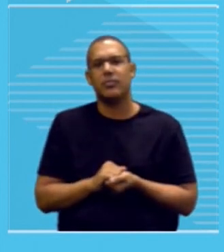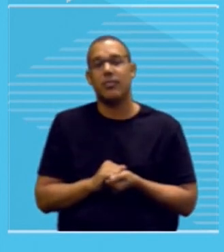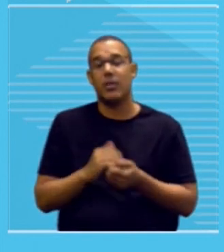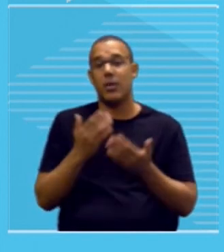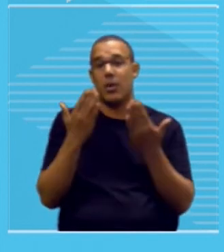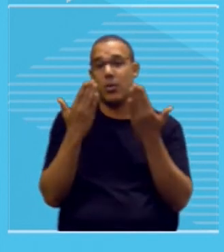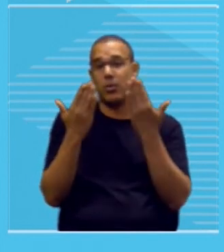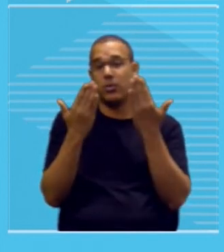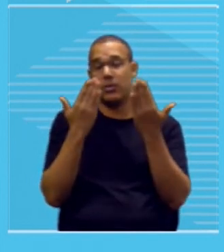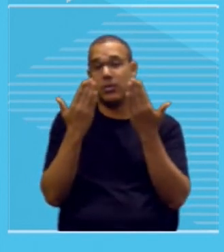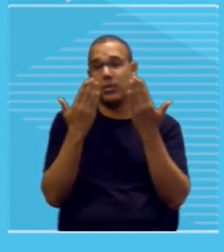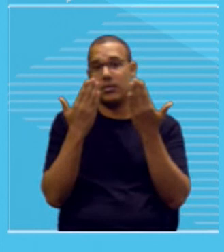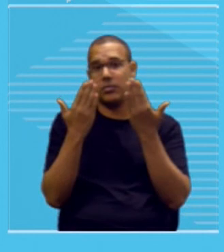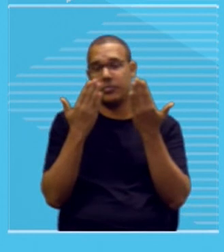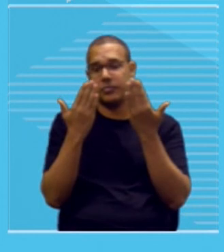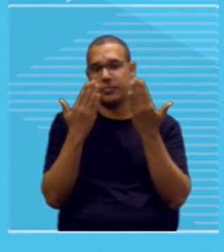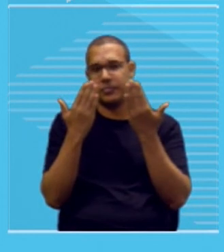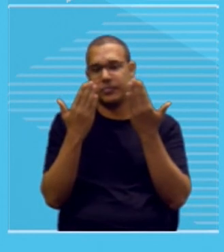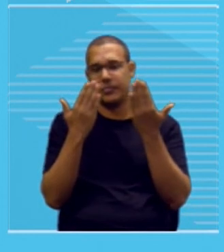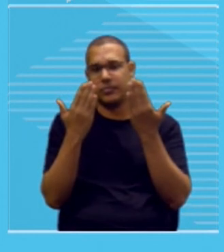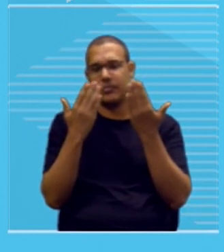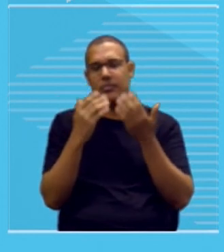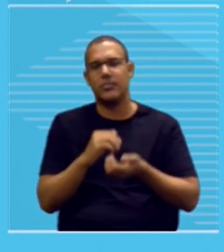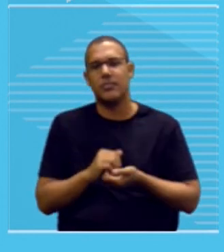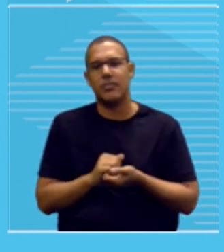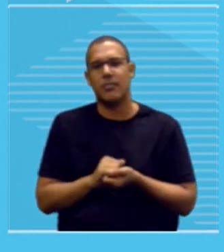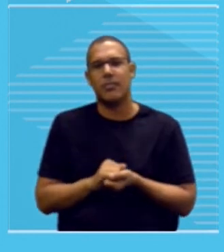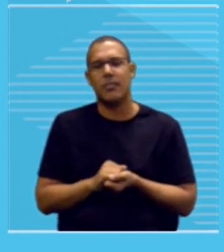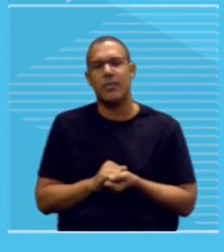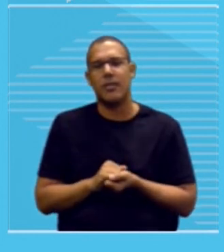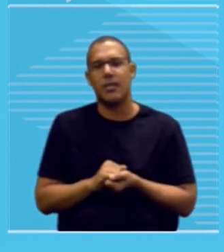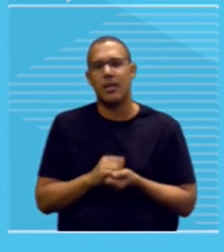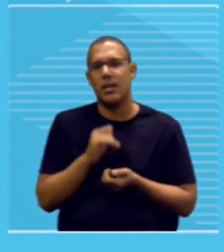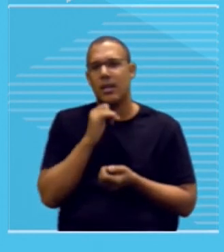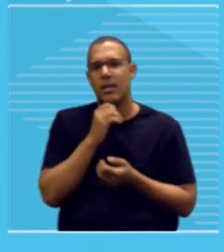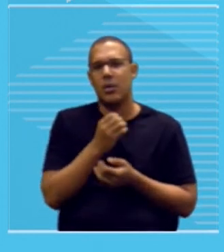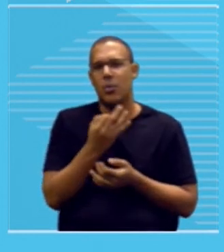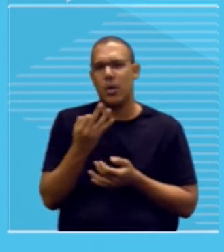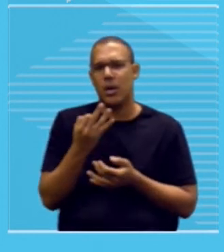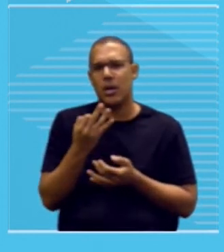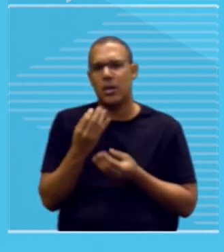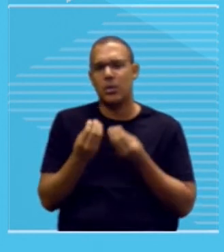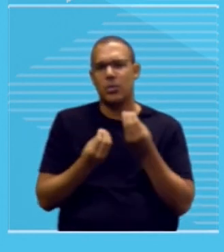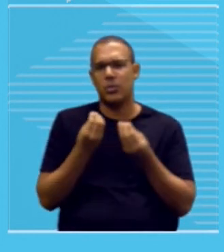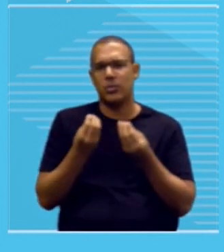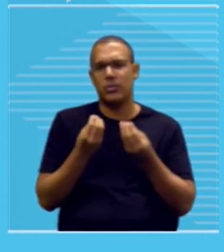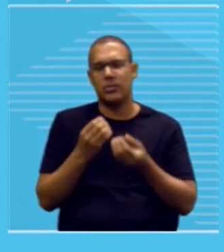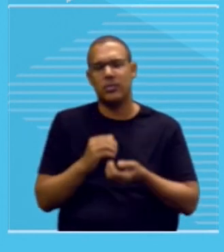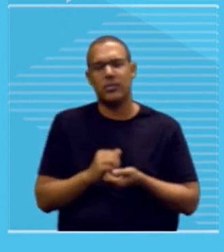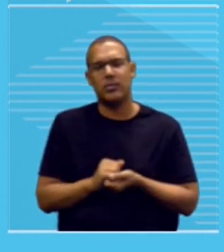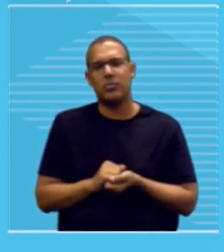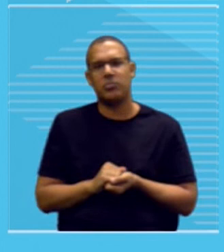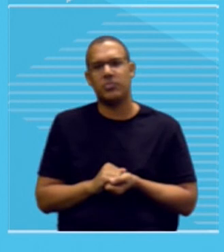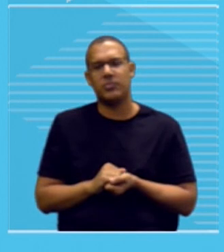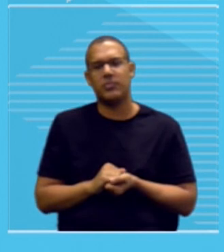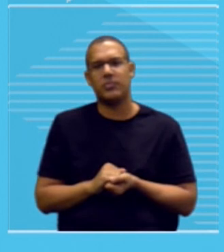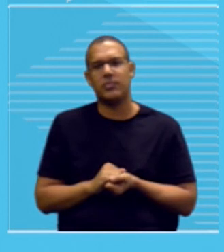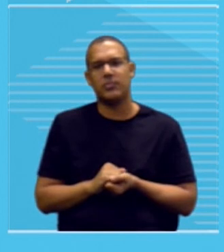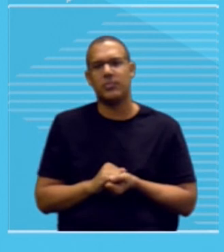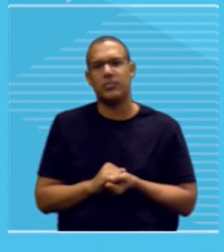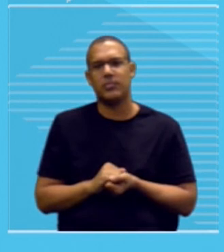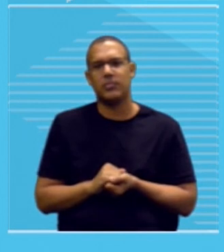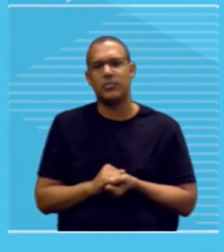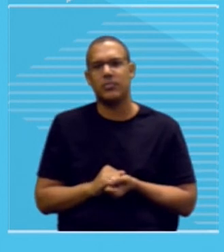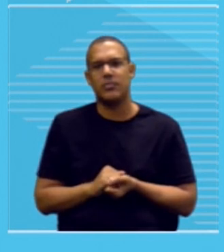uma comparação sem termo comparativo sem aquele quanto como nada disso a maioria das vezes utilizando